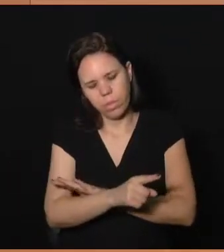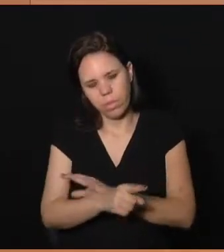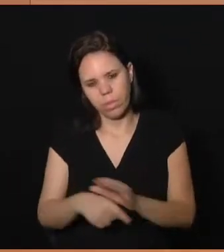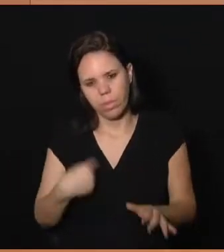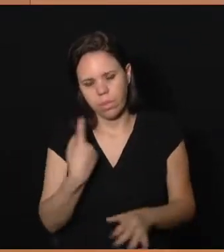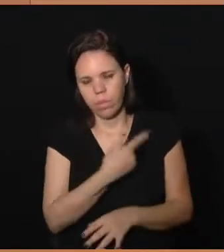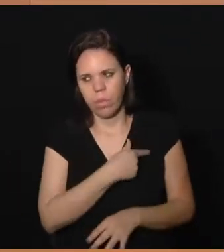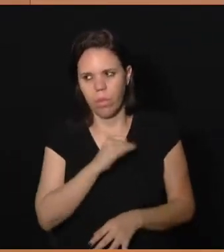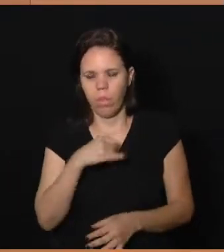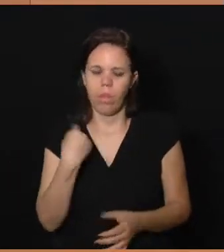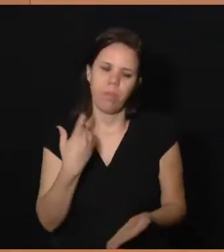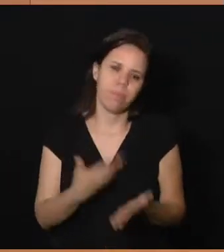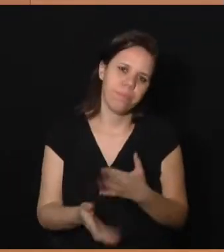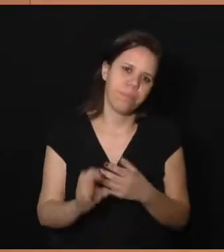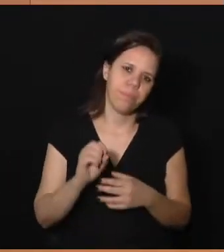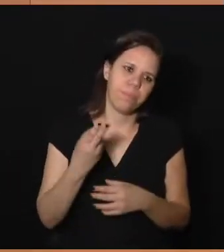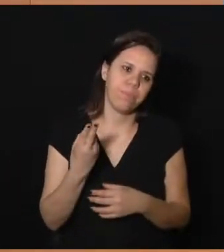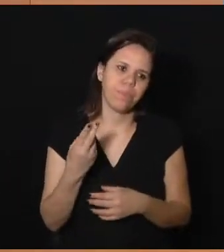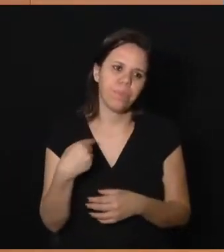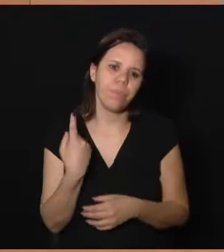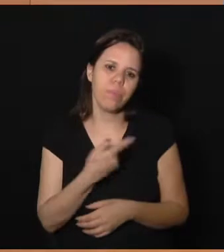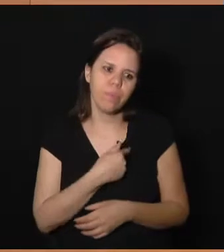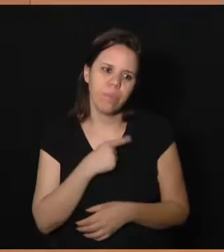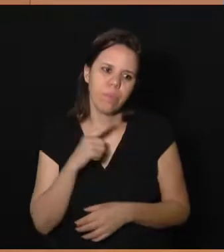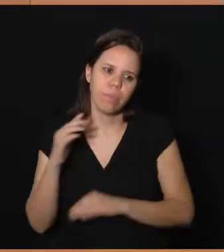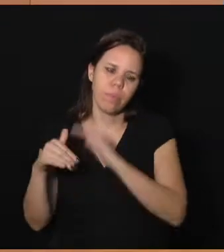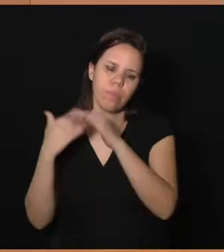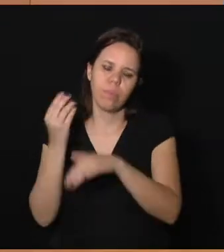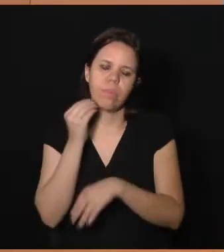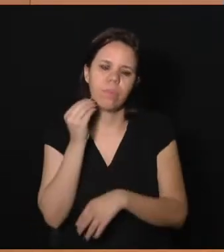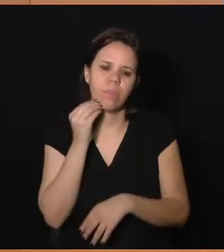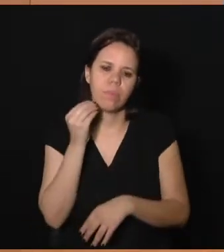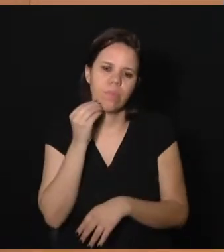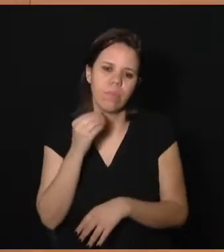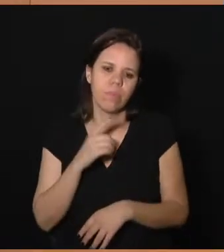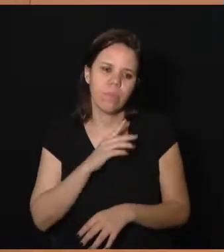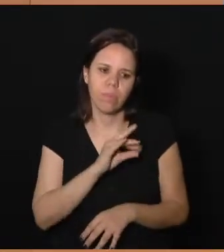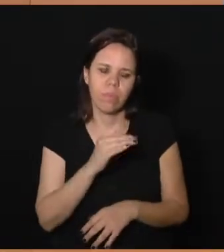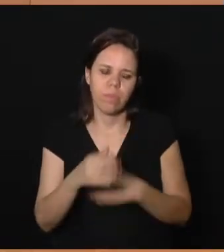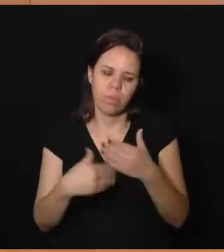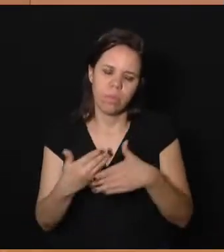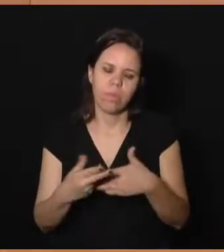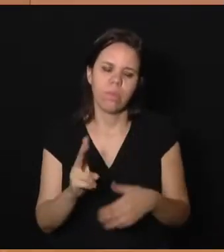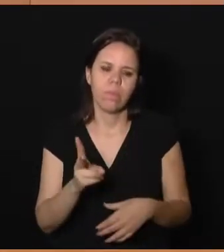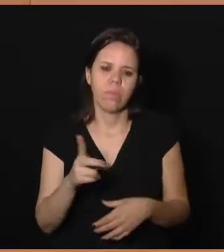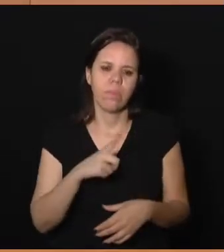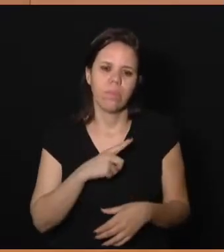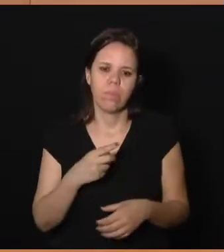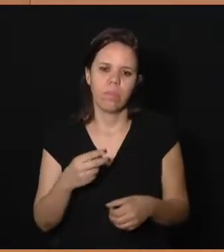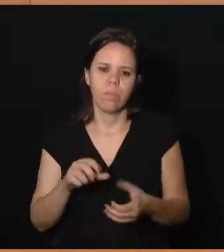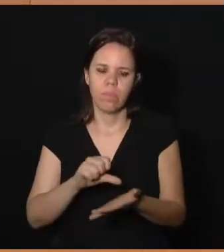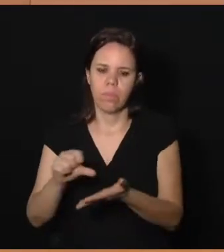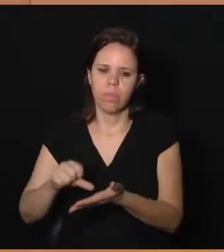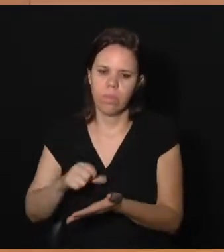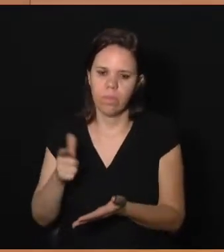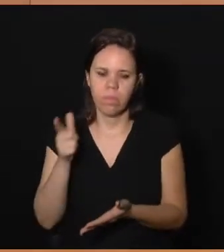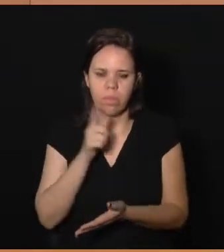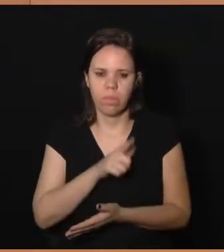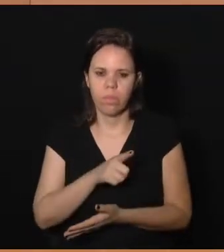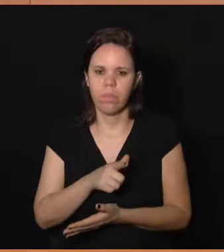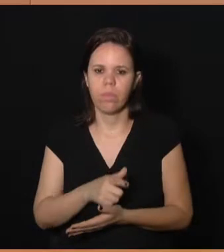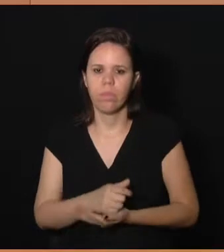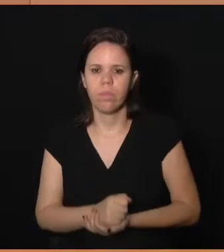nós perdemos ou se nós geramos oportunidades de que cada vez mais o município e a região possam,